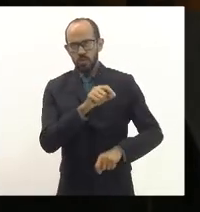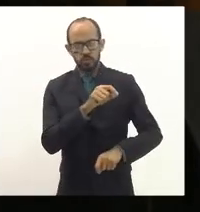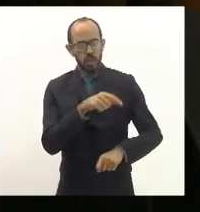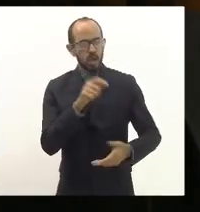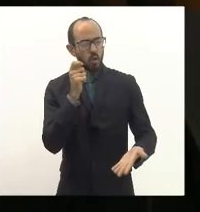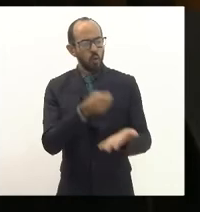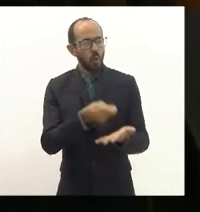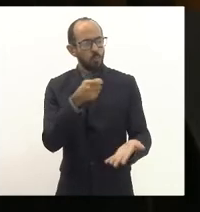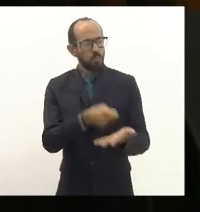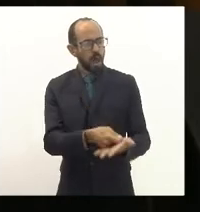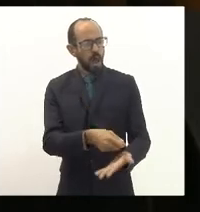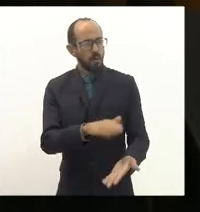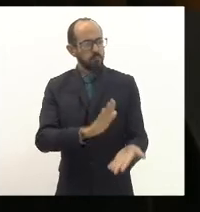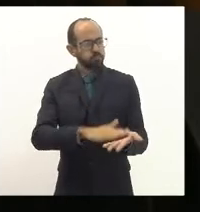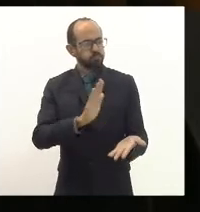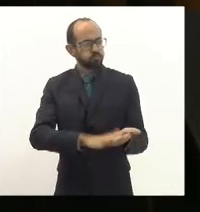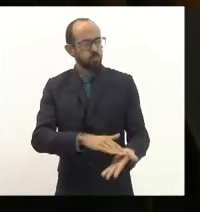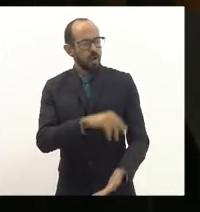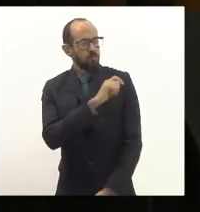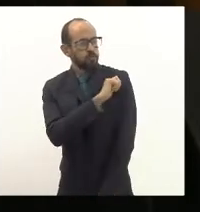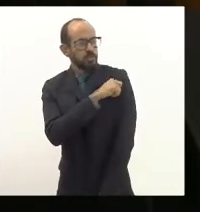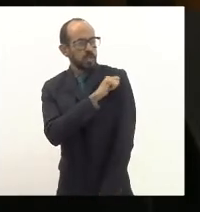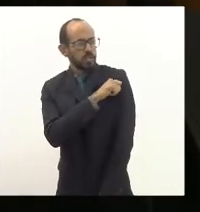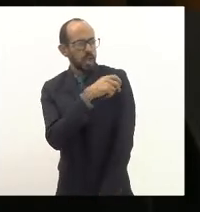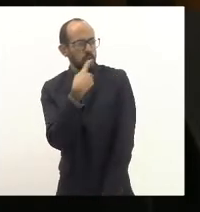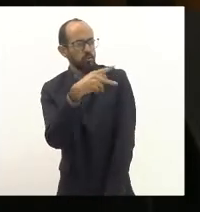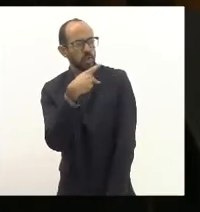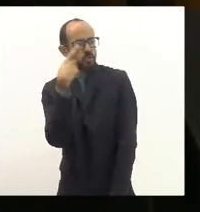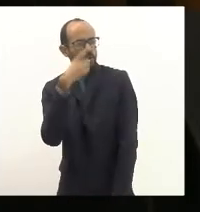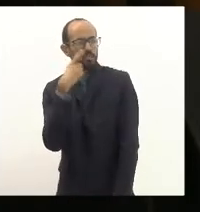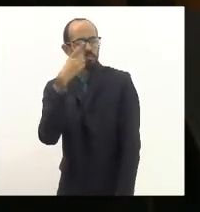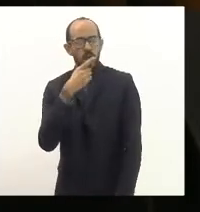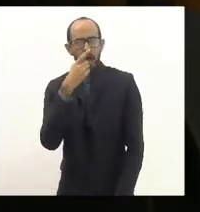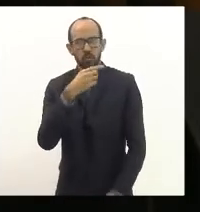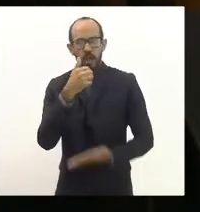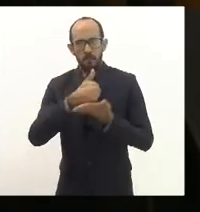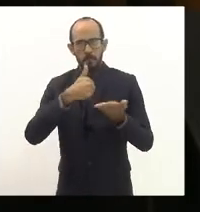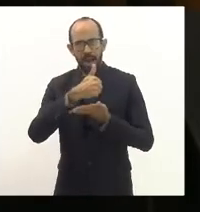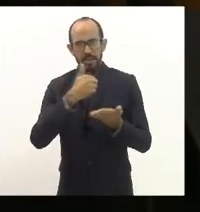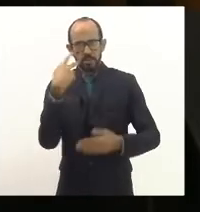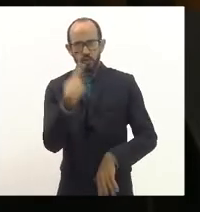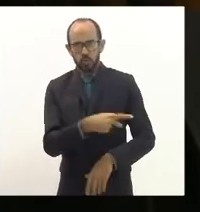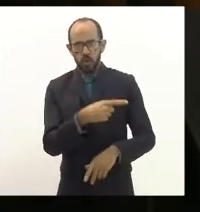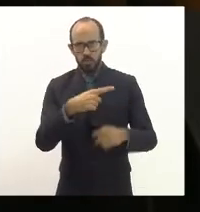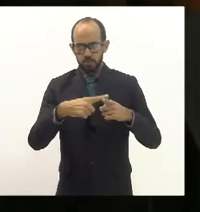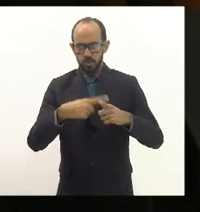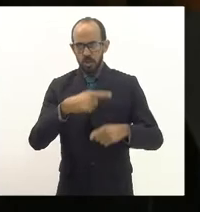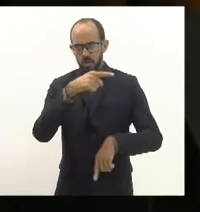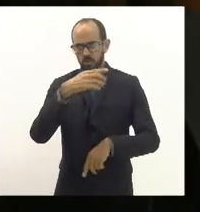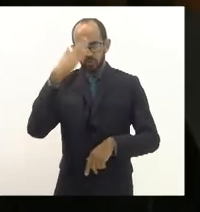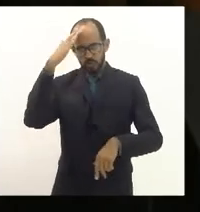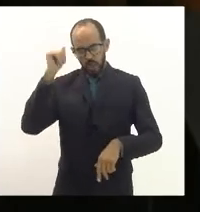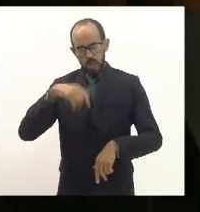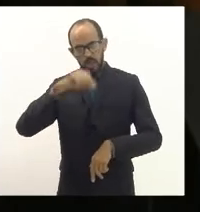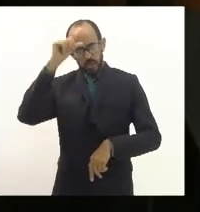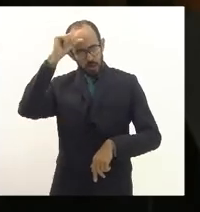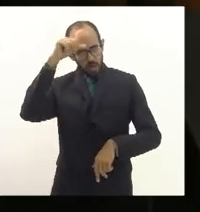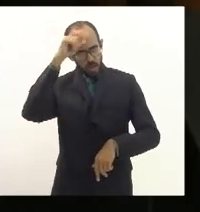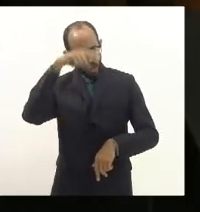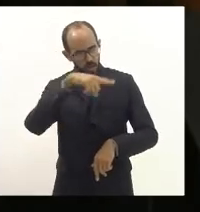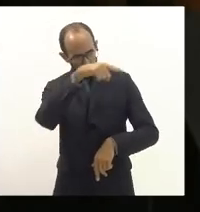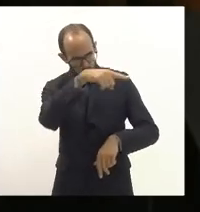fiscalizar os seus deputados, a sua base, porque eu soube que o senhor fez um